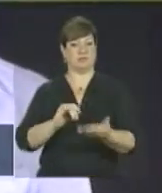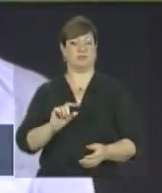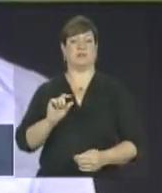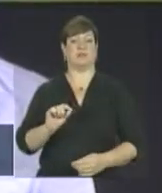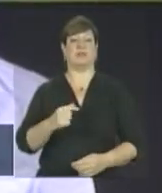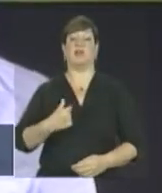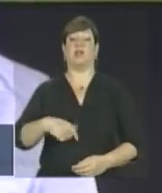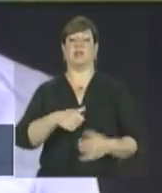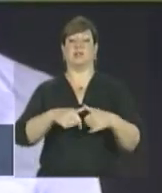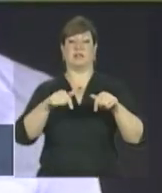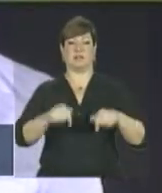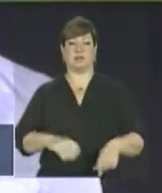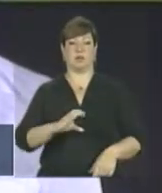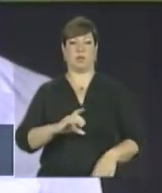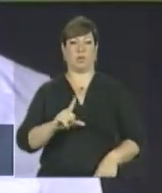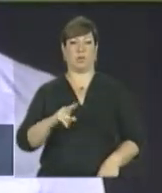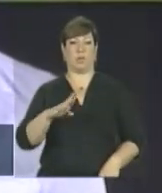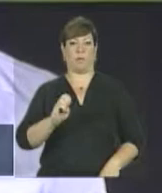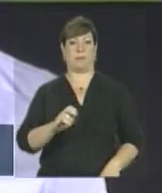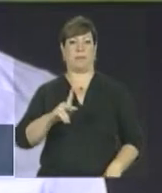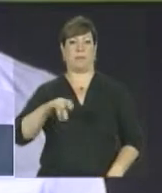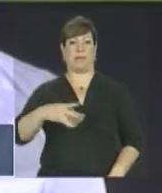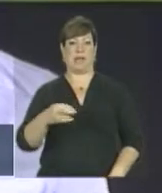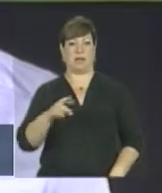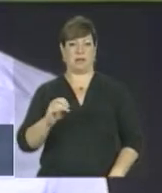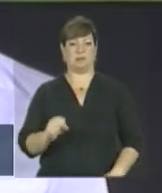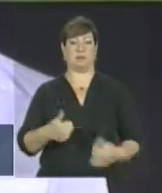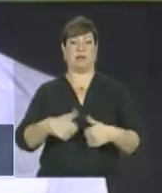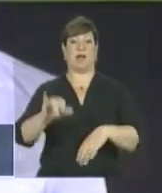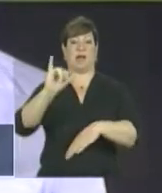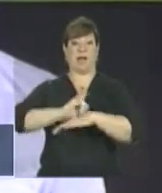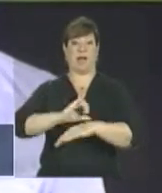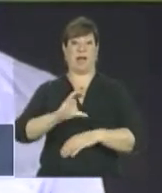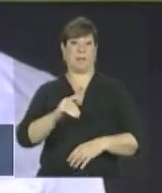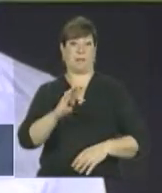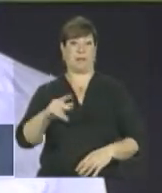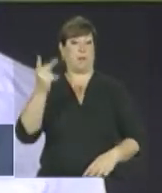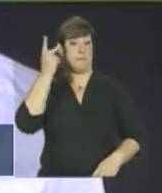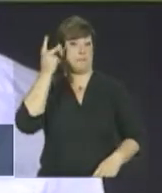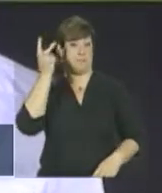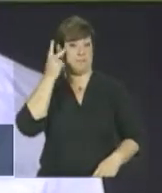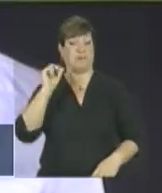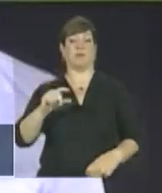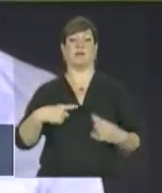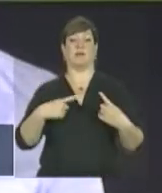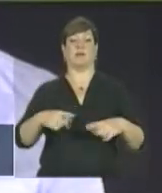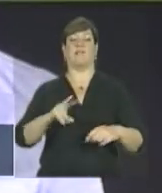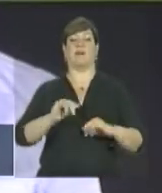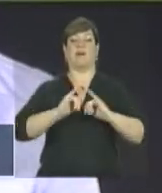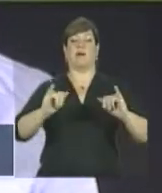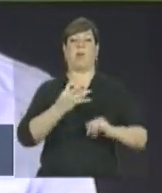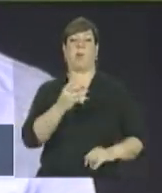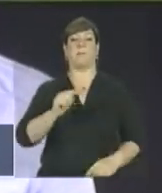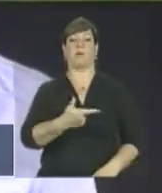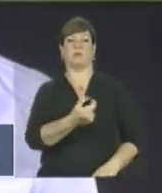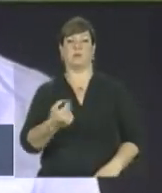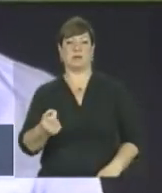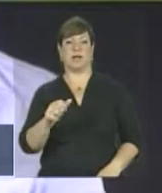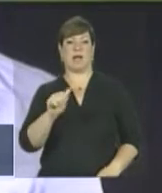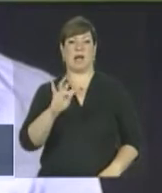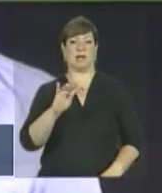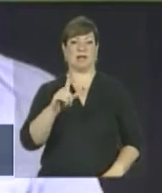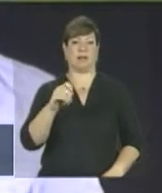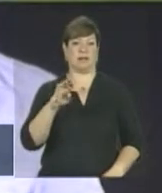Bem, já estamos aqui no Clube Pinheiros, que fica na capital paulista, onde vão ser anunciados os nomes desses mais de 4.200